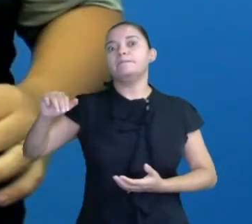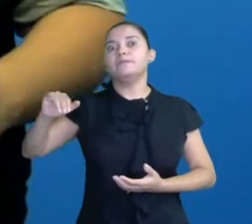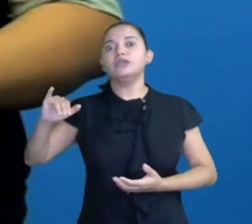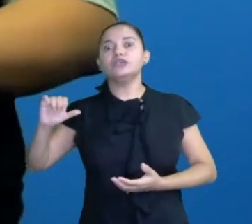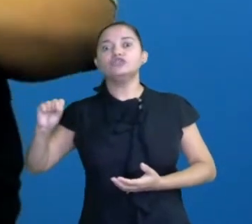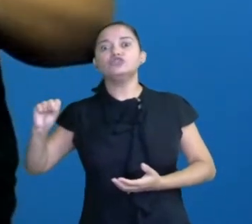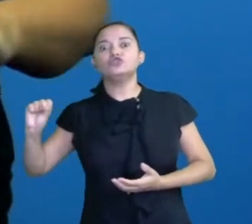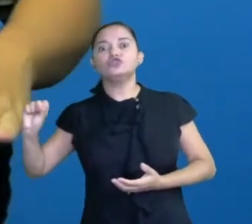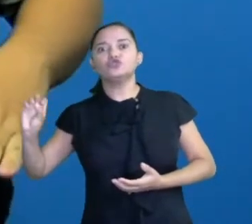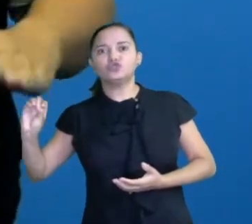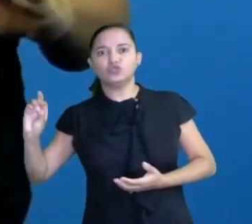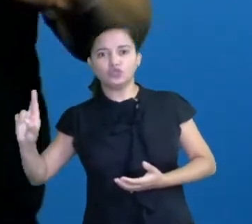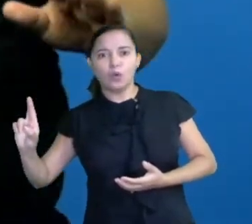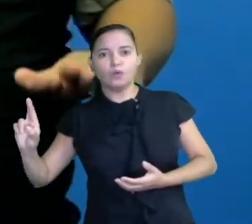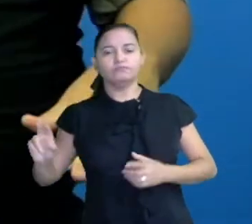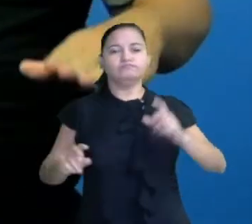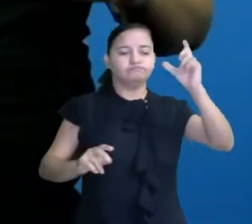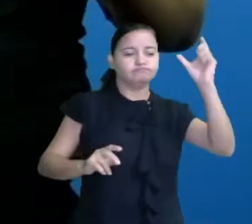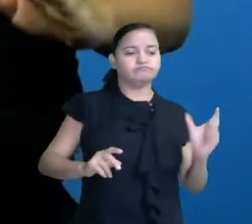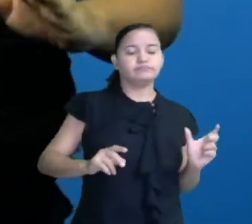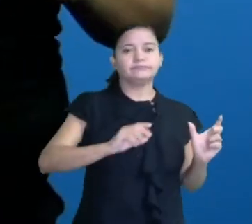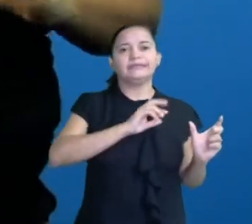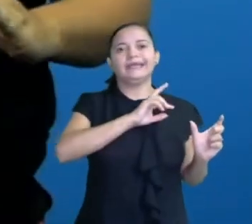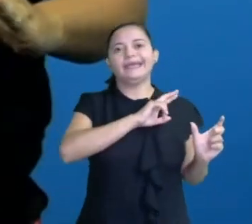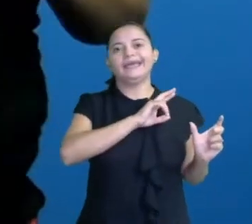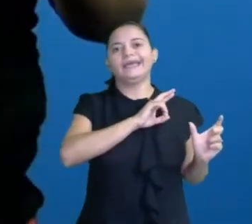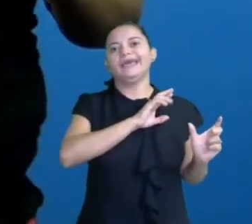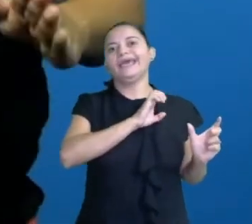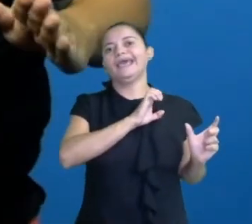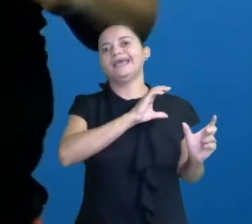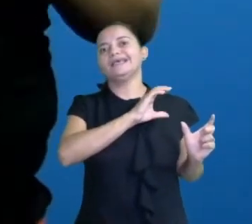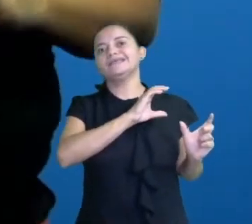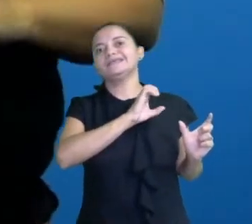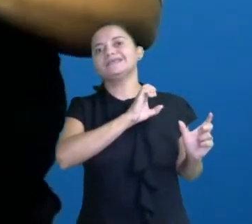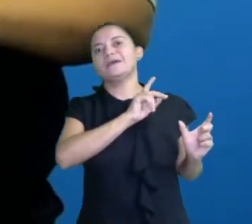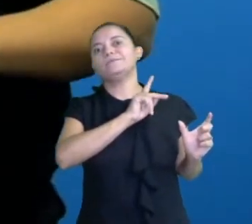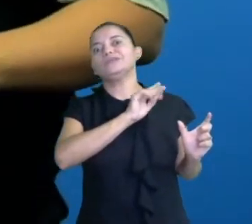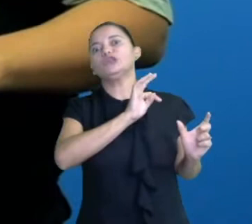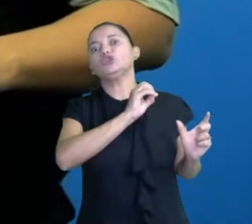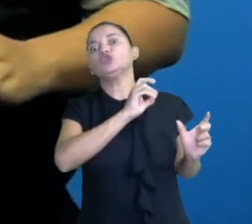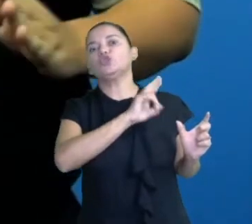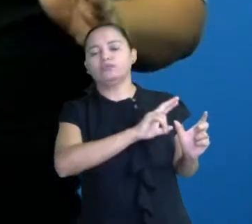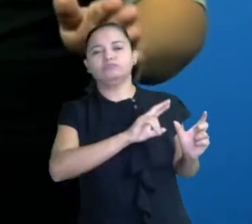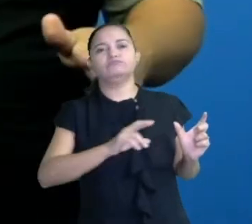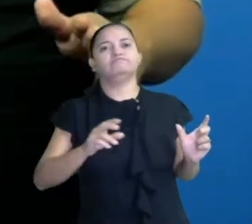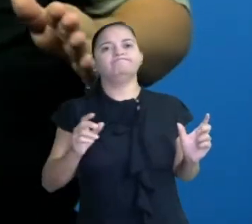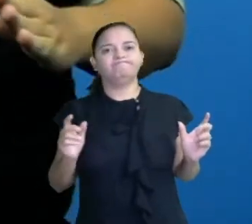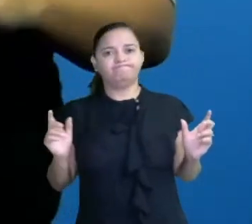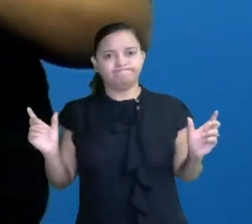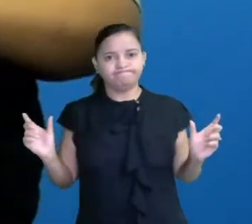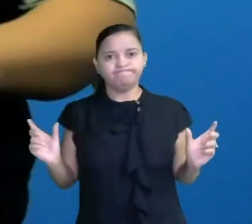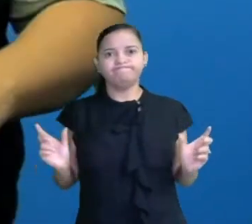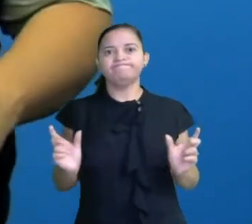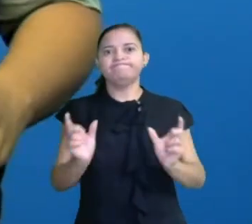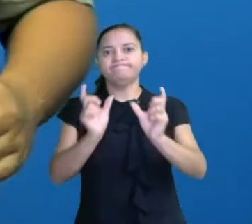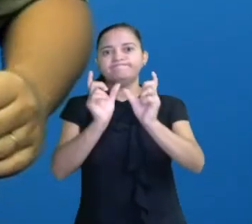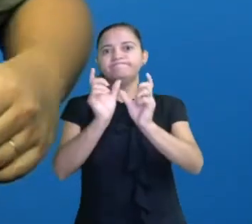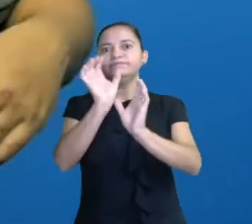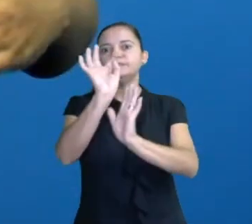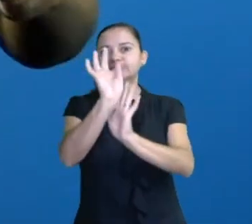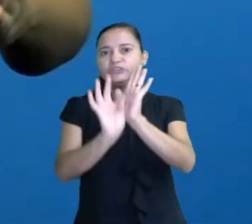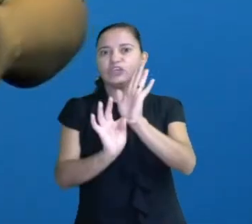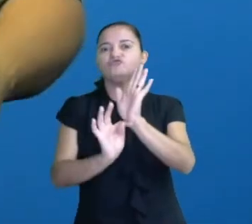correto? Então, o objetivo do texto sempre será passar alguma informação. Essa informação será